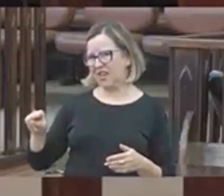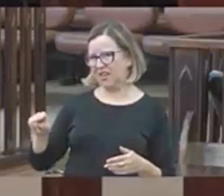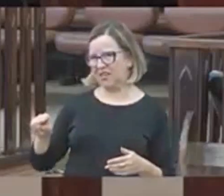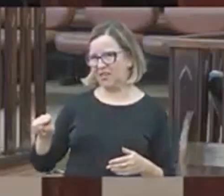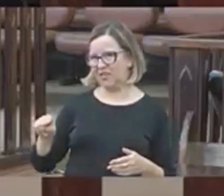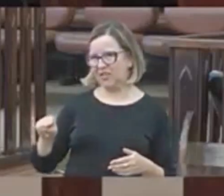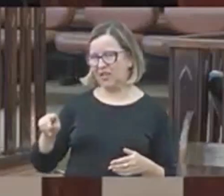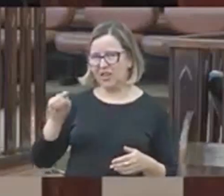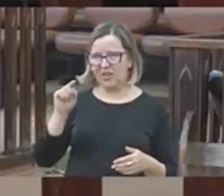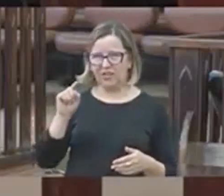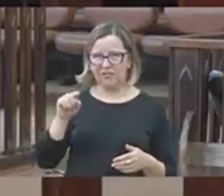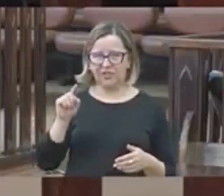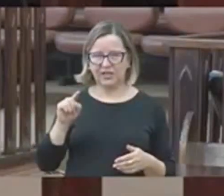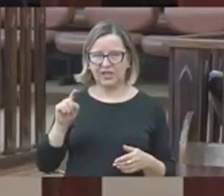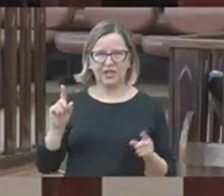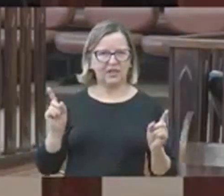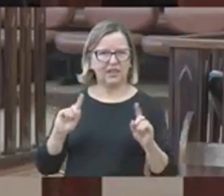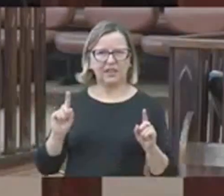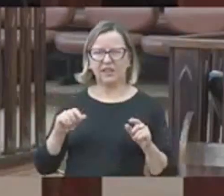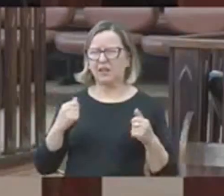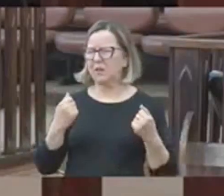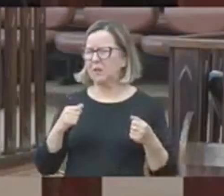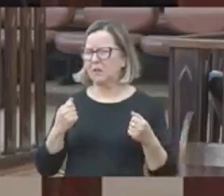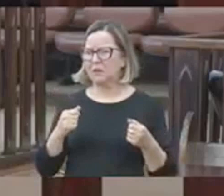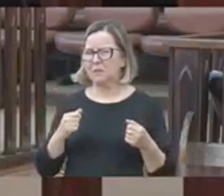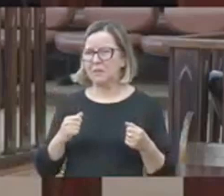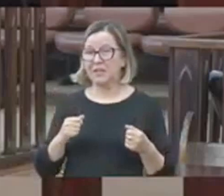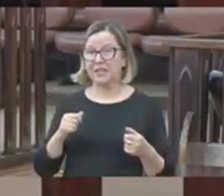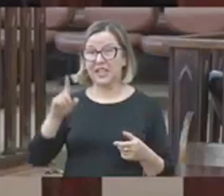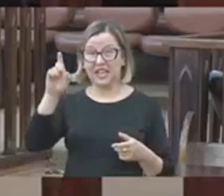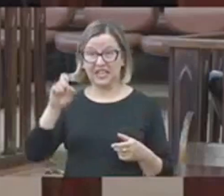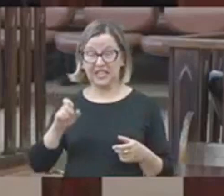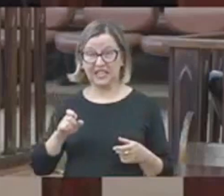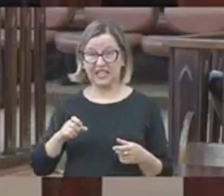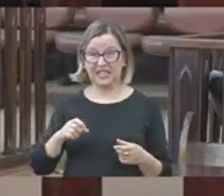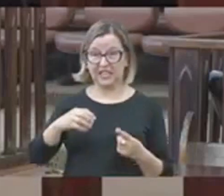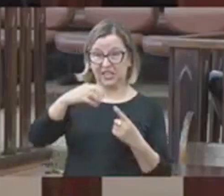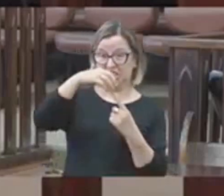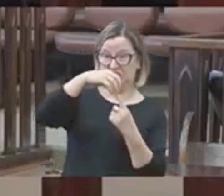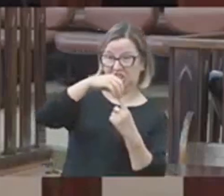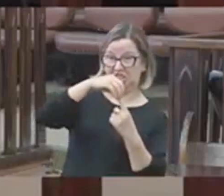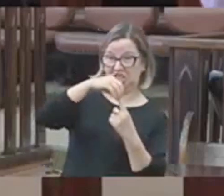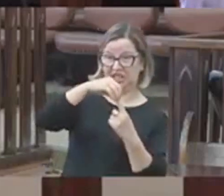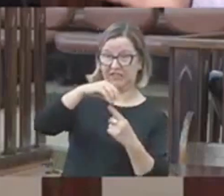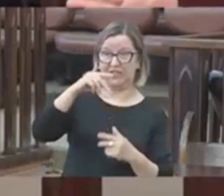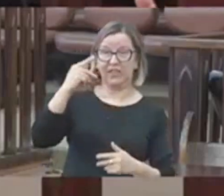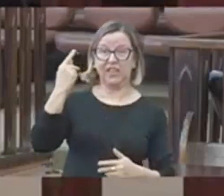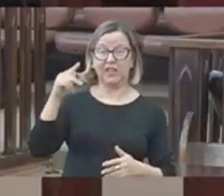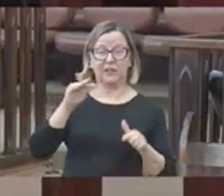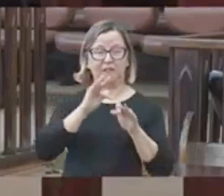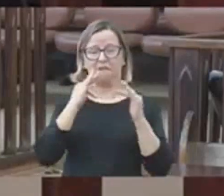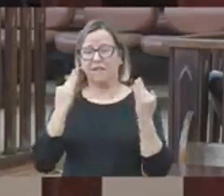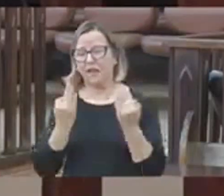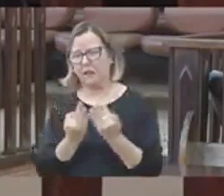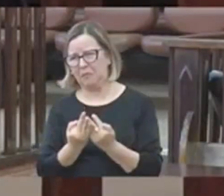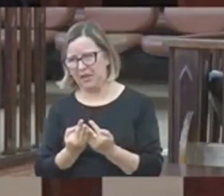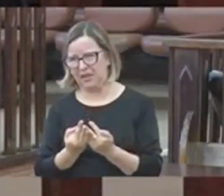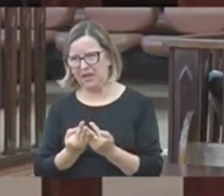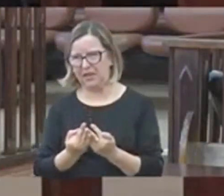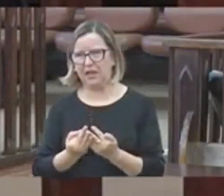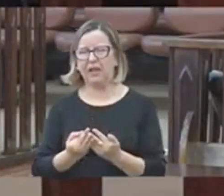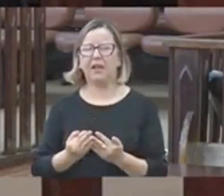não tem que assumir a liderança do seu lar, tudo você tem que dividir, a mulher tem que governar o lar